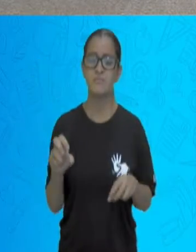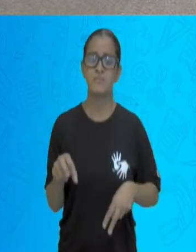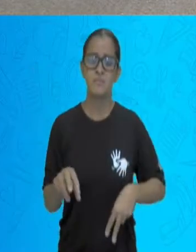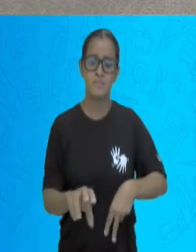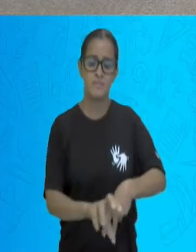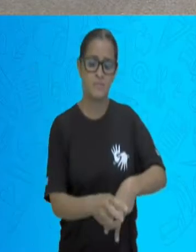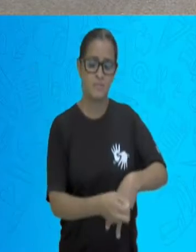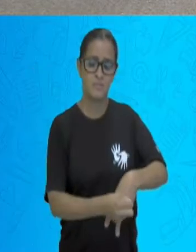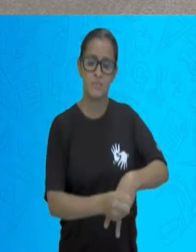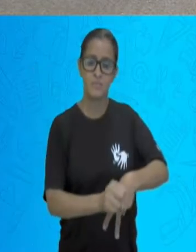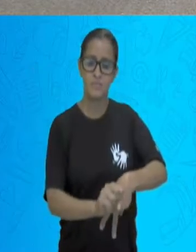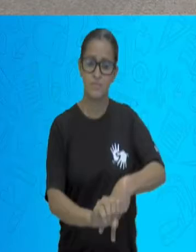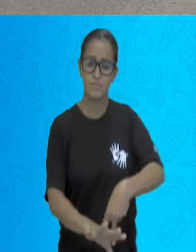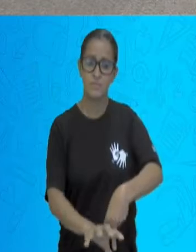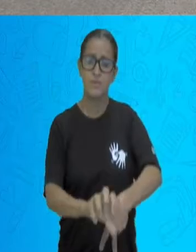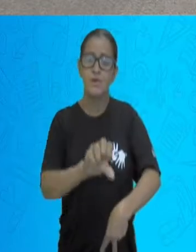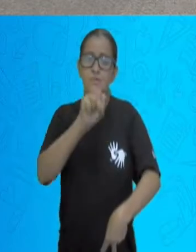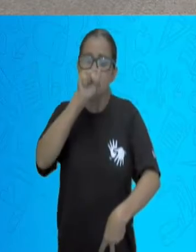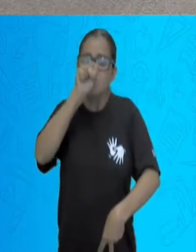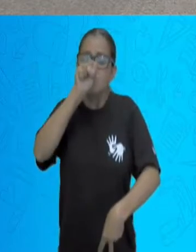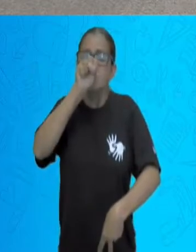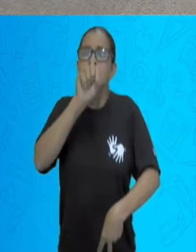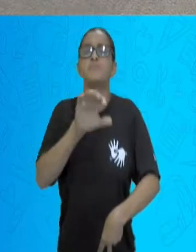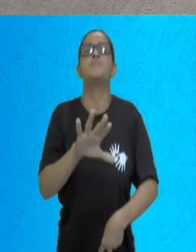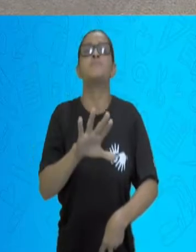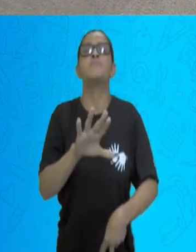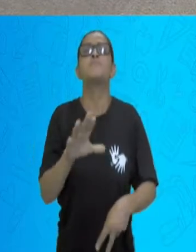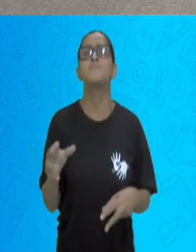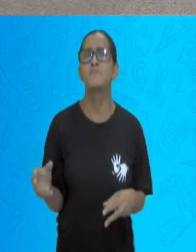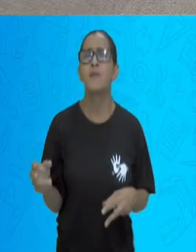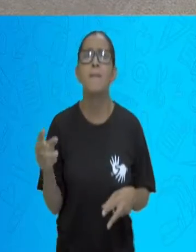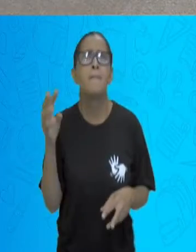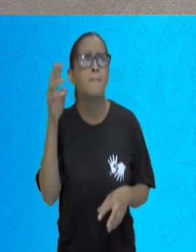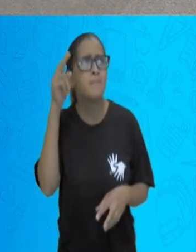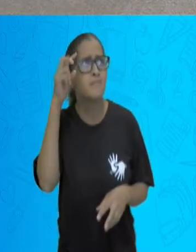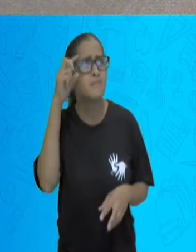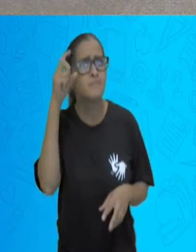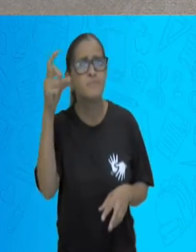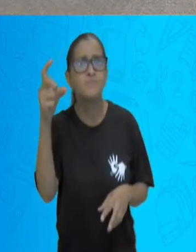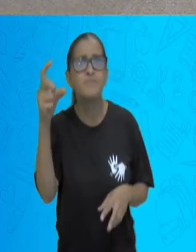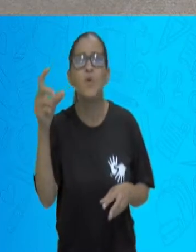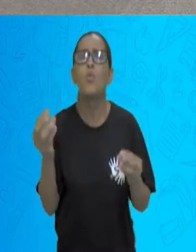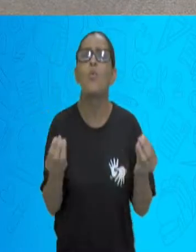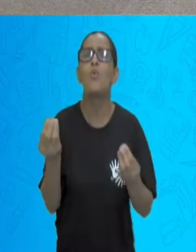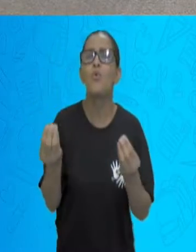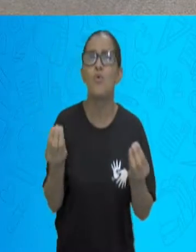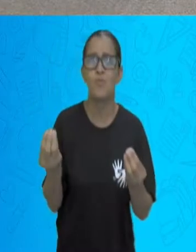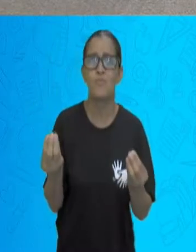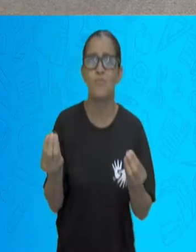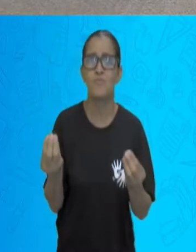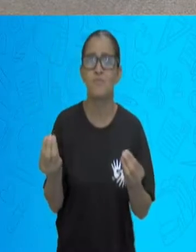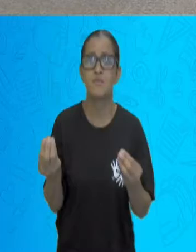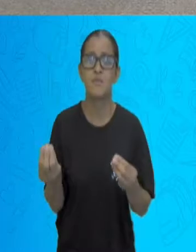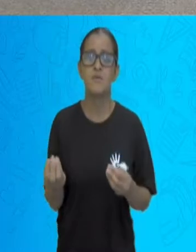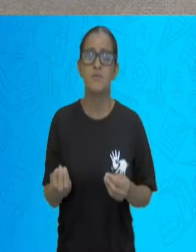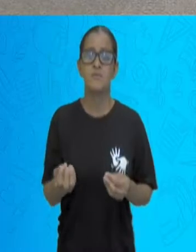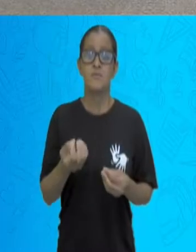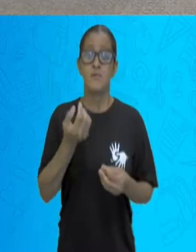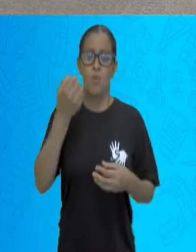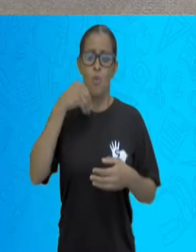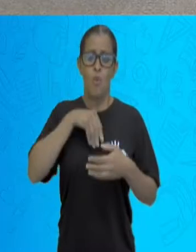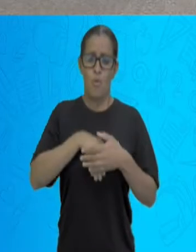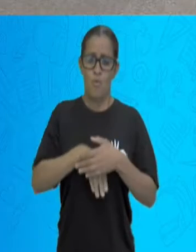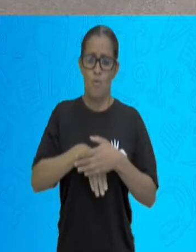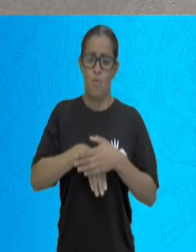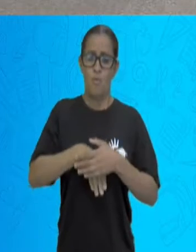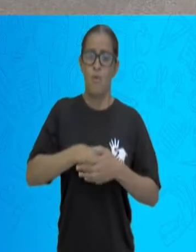quando a gente fala do sistema respiratório, a gente já imagina como funciona a entrada e a